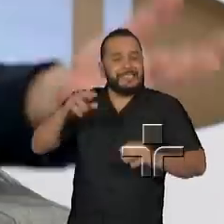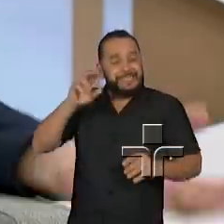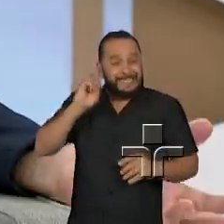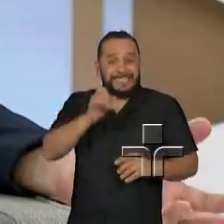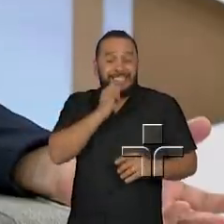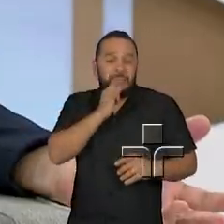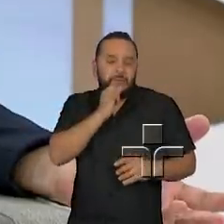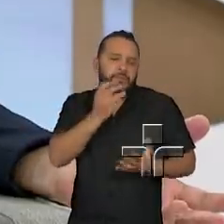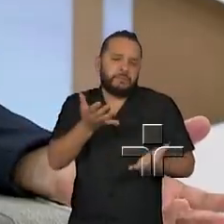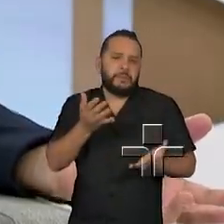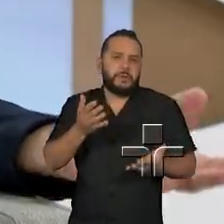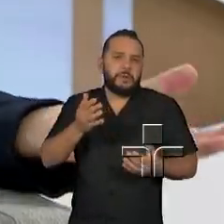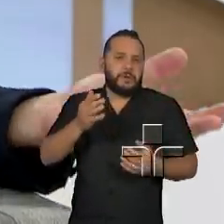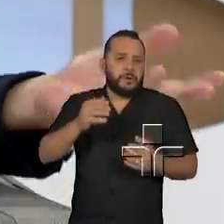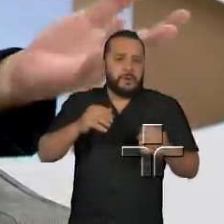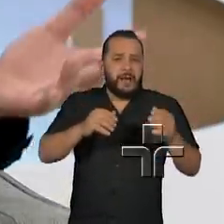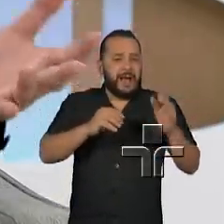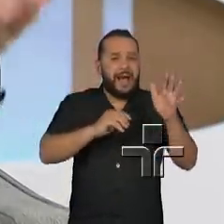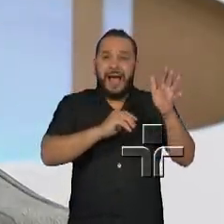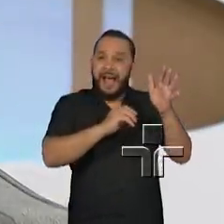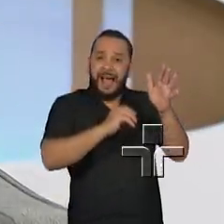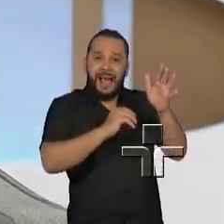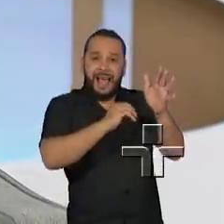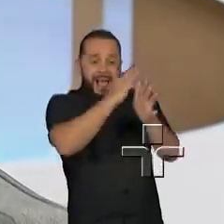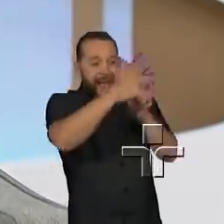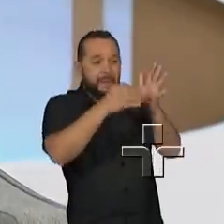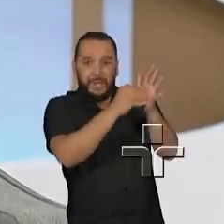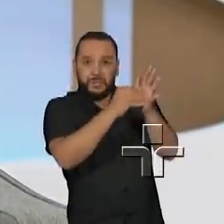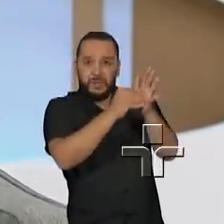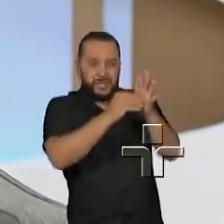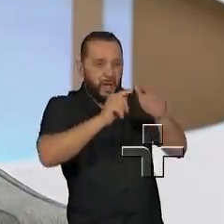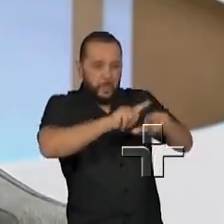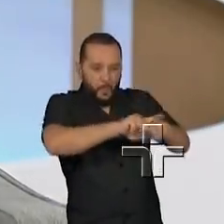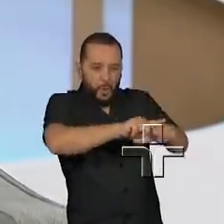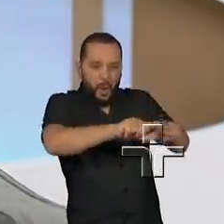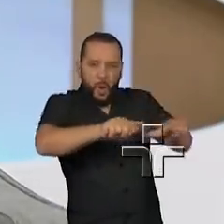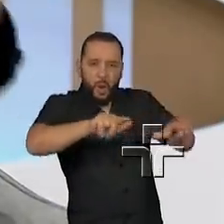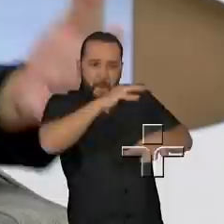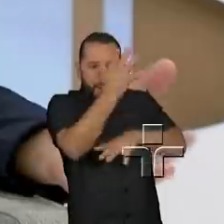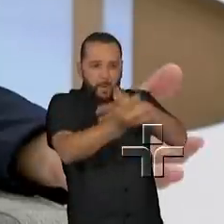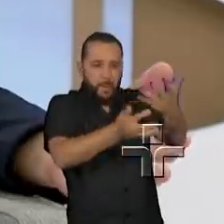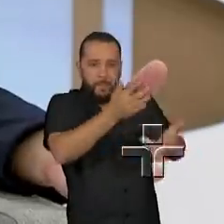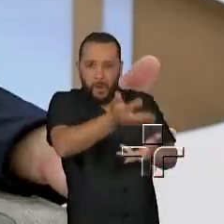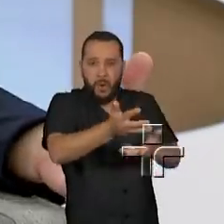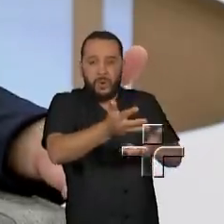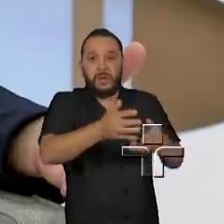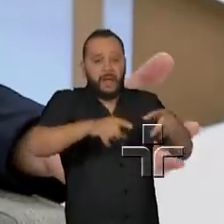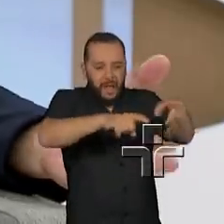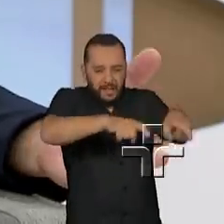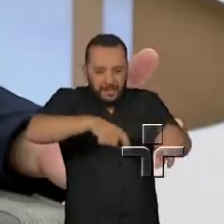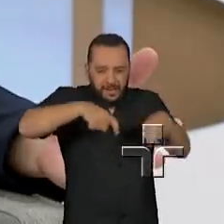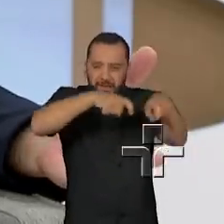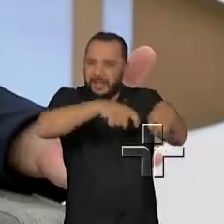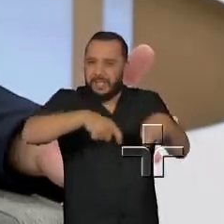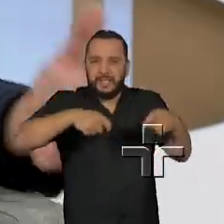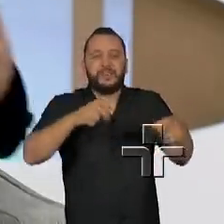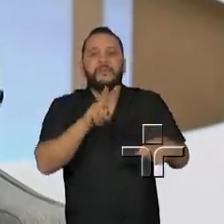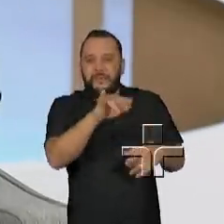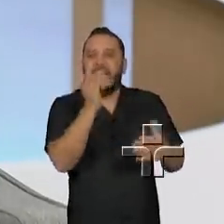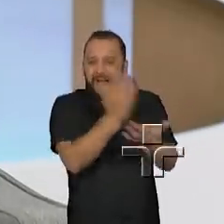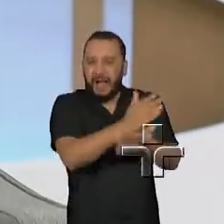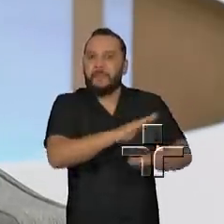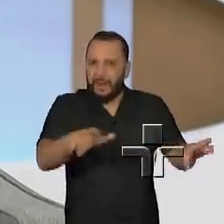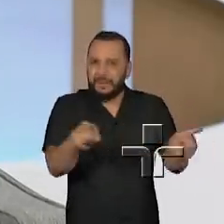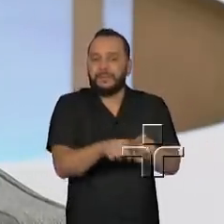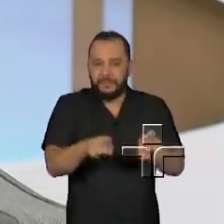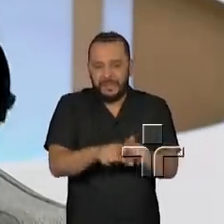agronegócio vai acabar. Então, isso significa que existem interesses em comum entre ecologistas e fazendeiros. A gente